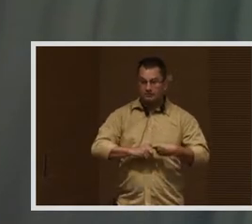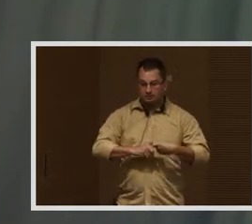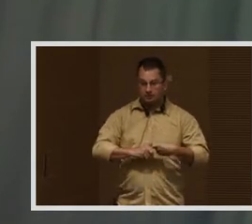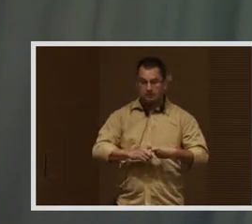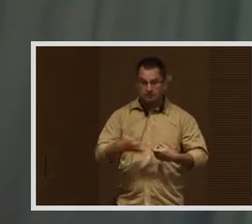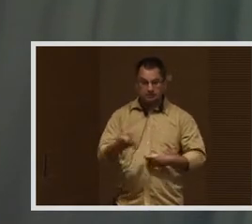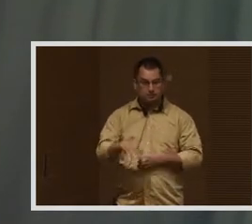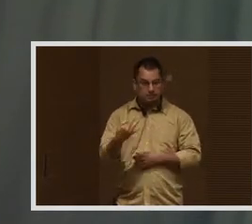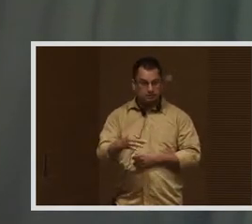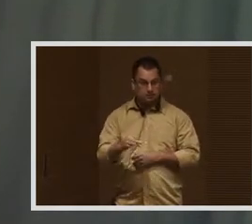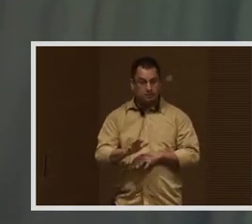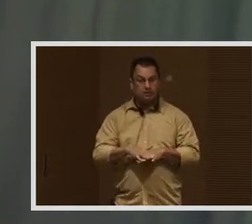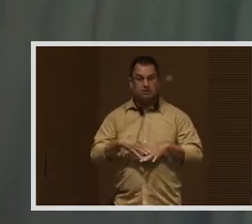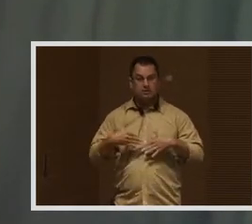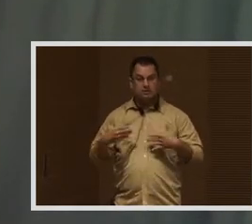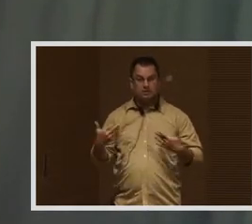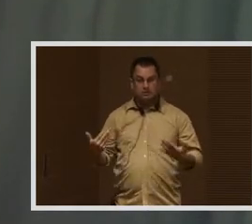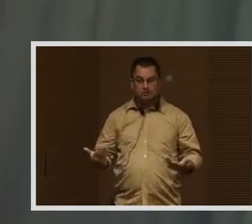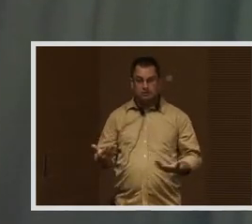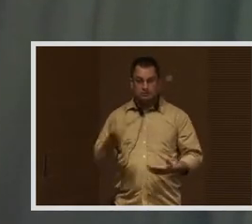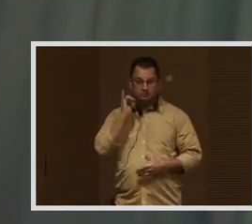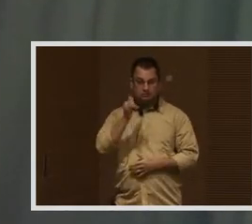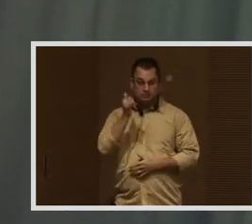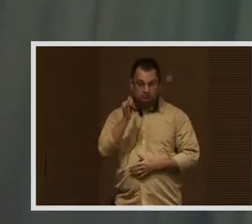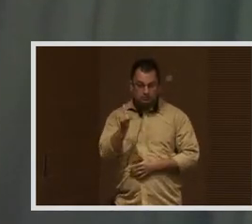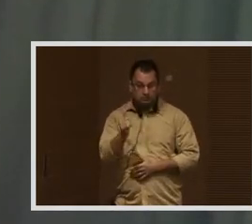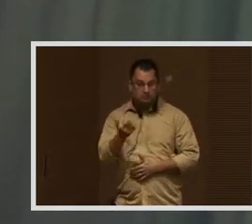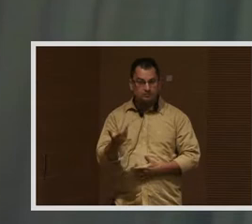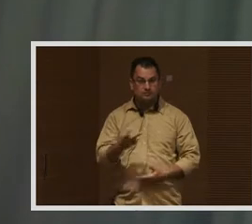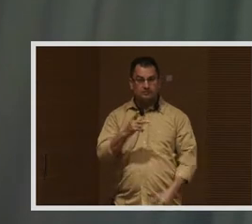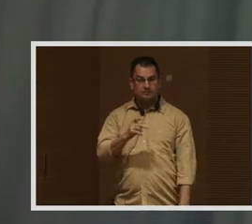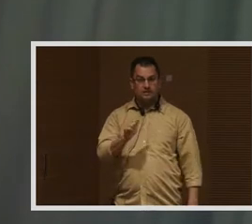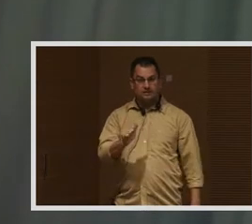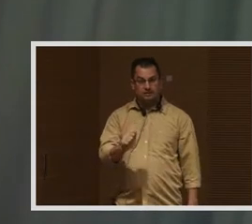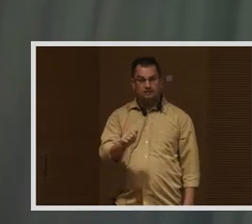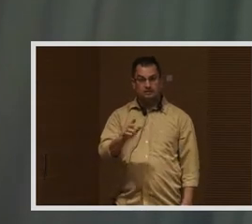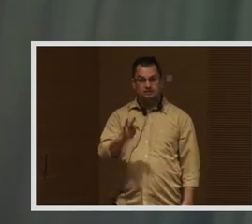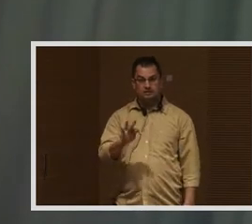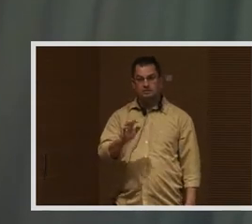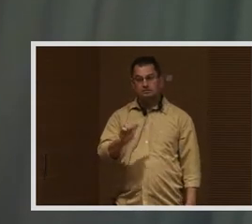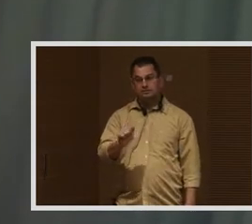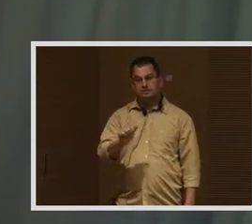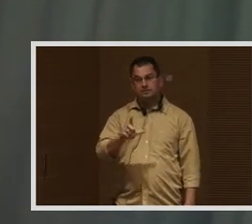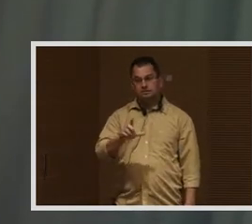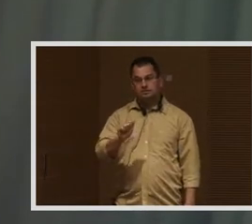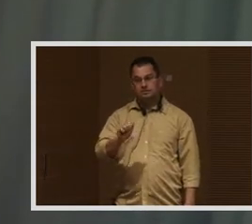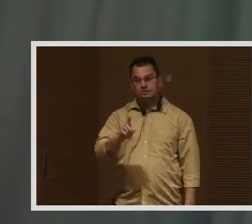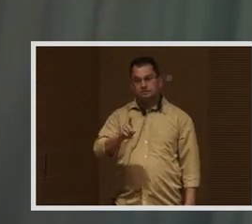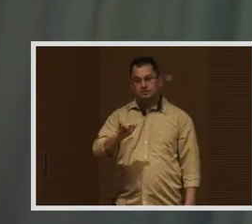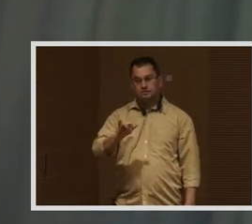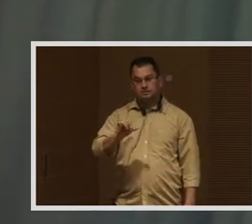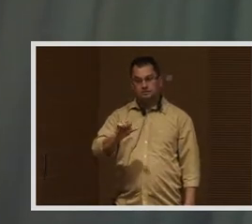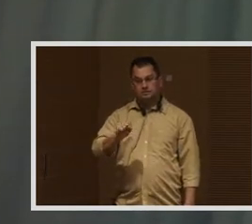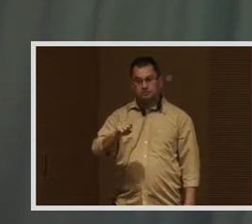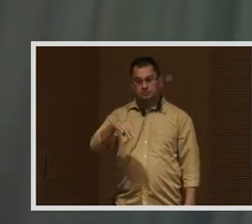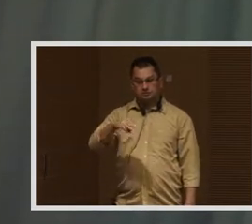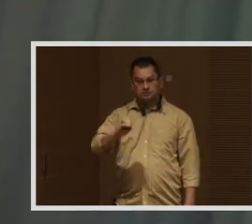que ainda não pode sequer ser bem falada. Despatologizemos-nos, pois. O pulso ainda